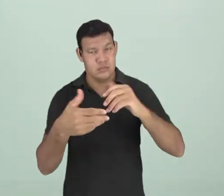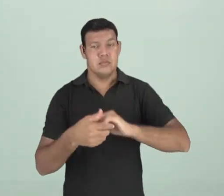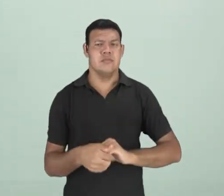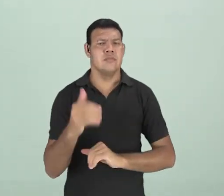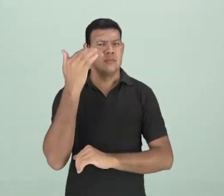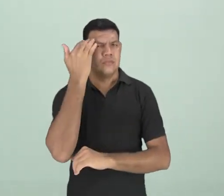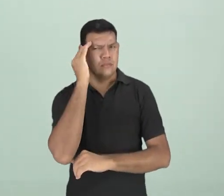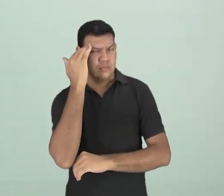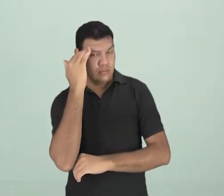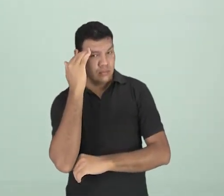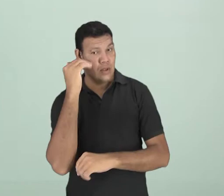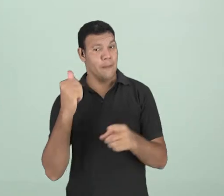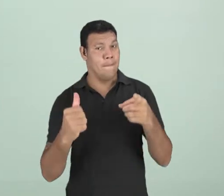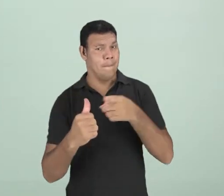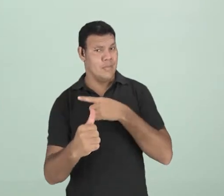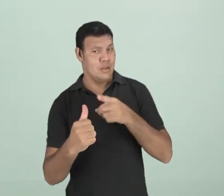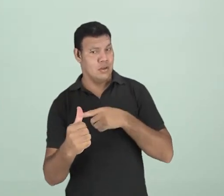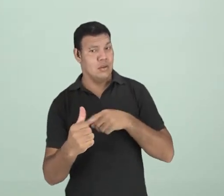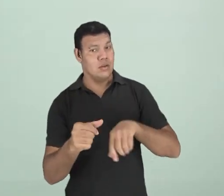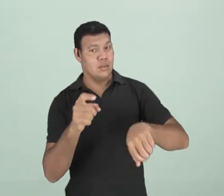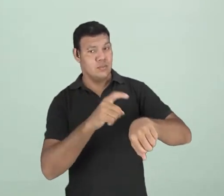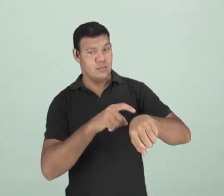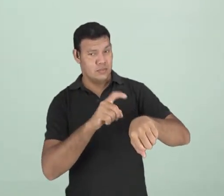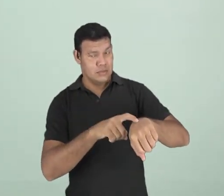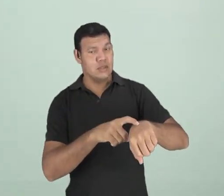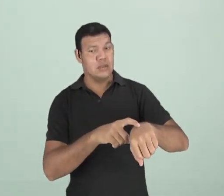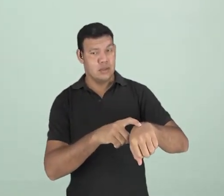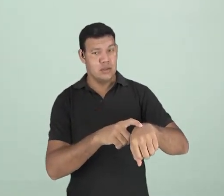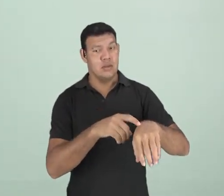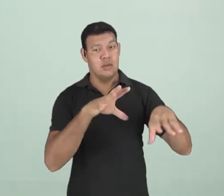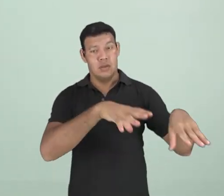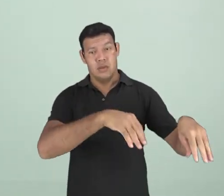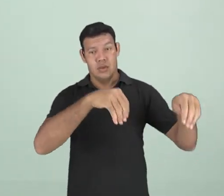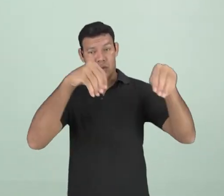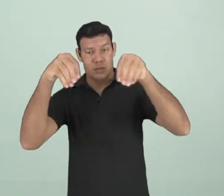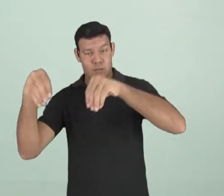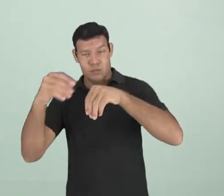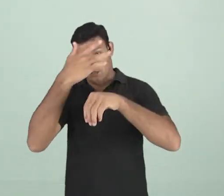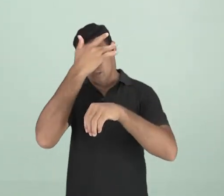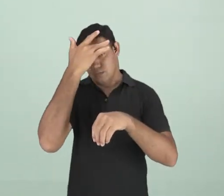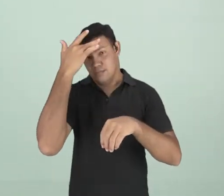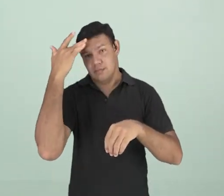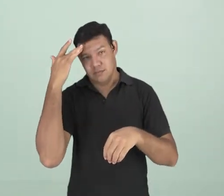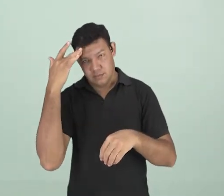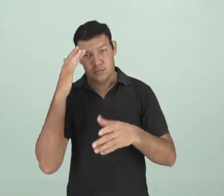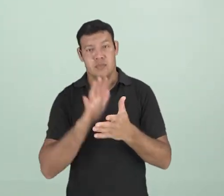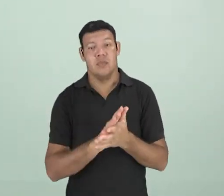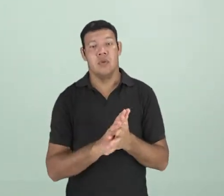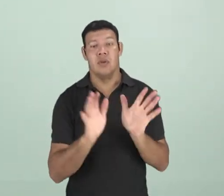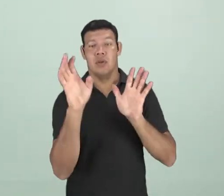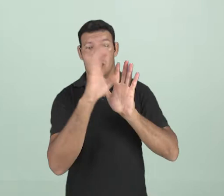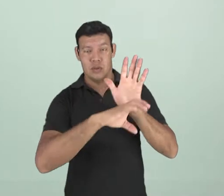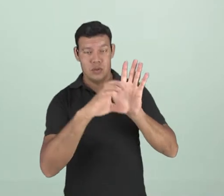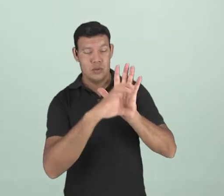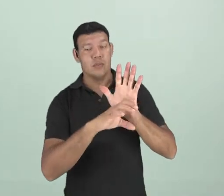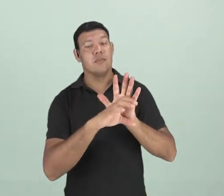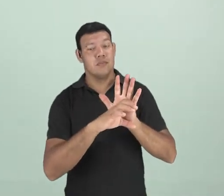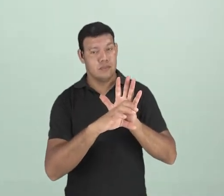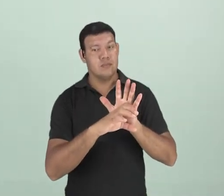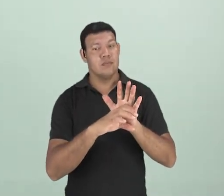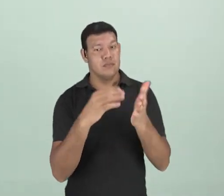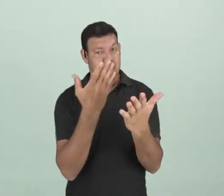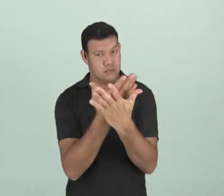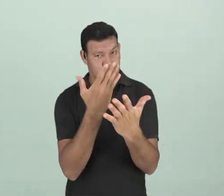gente entender, primeiramente, o processo de deslocamento de pessoas, a gente vai trabalhar um conceito que